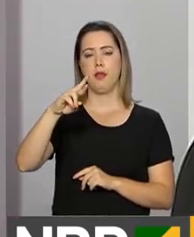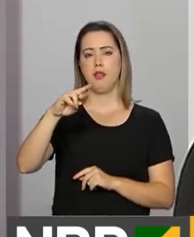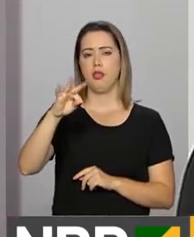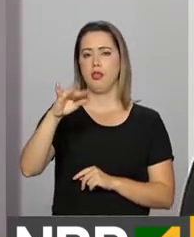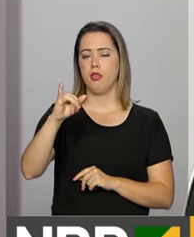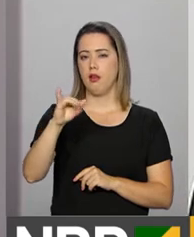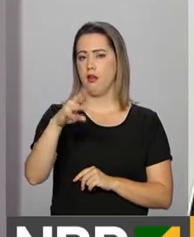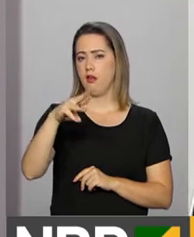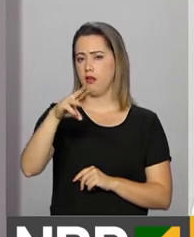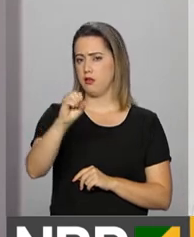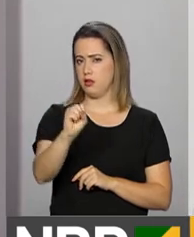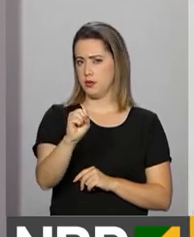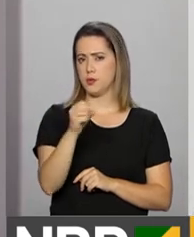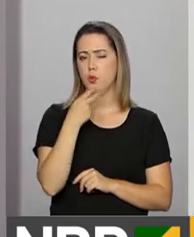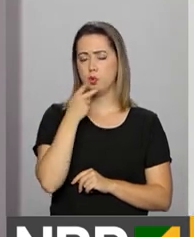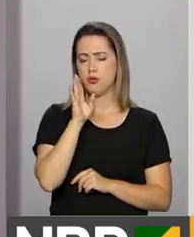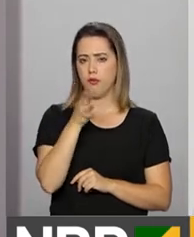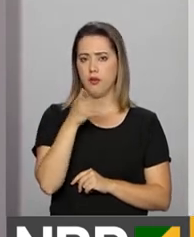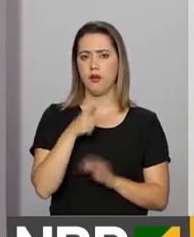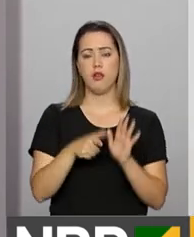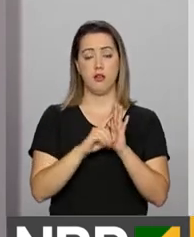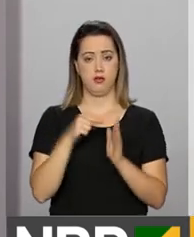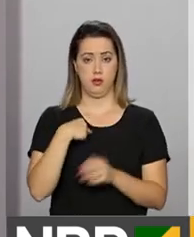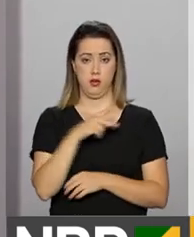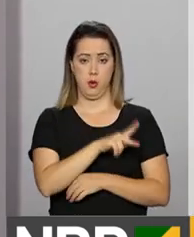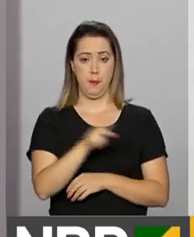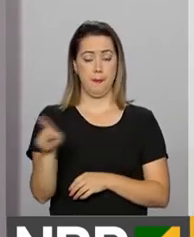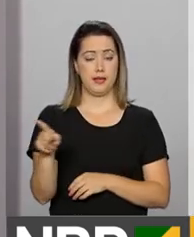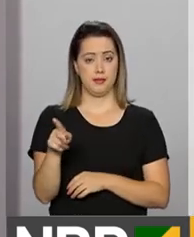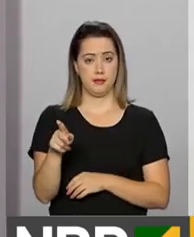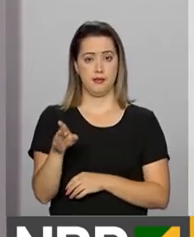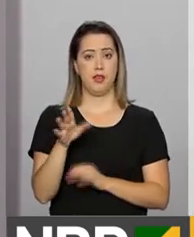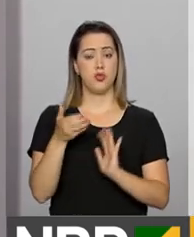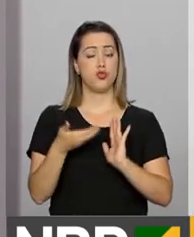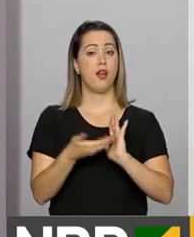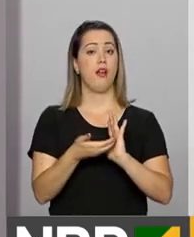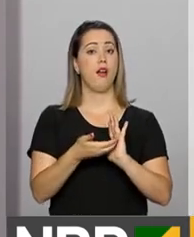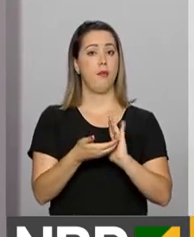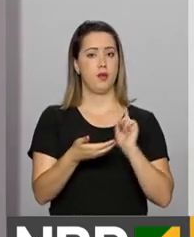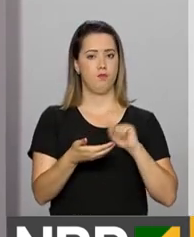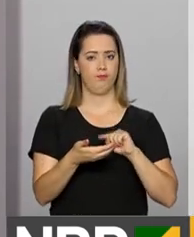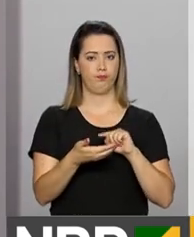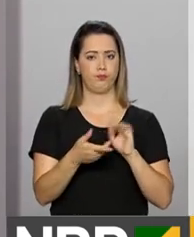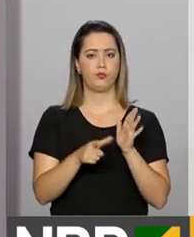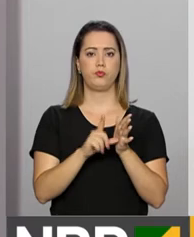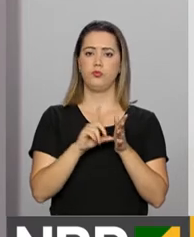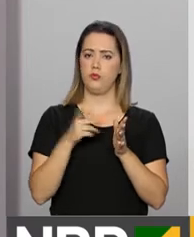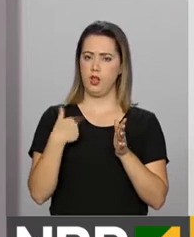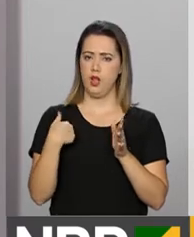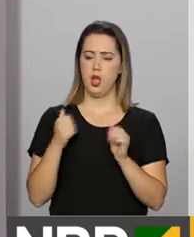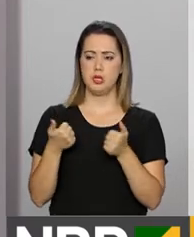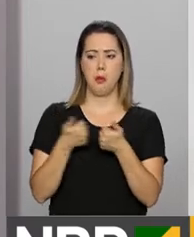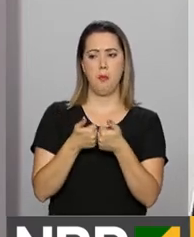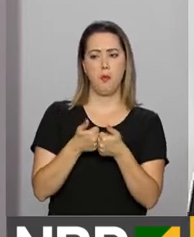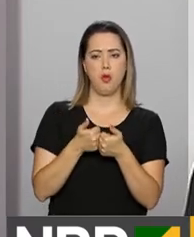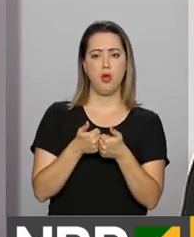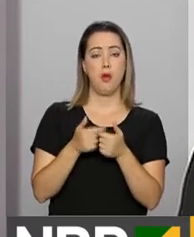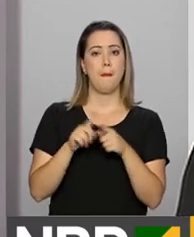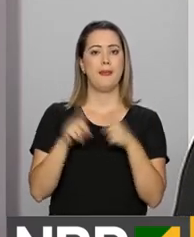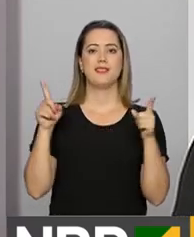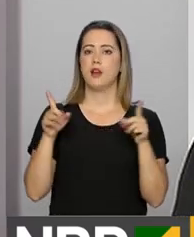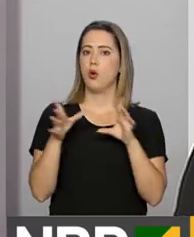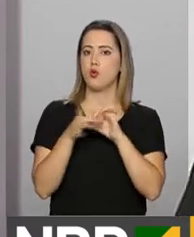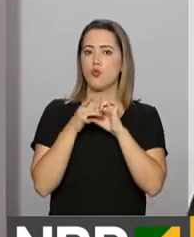o legislativo era tido como uma espécie de apêndice do executivo no meu governo não ele é parceiro do executivo